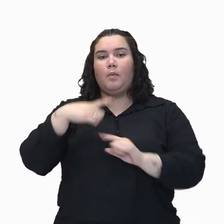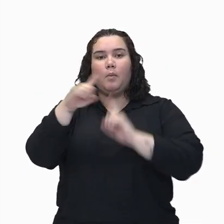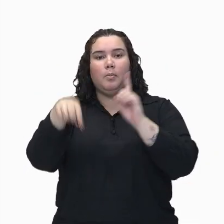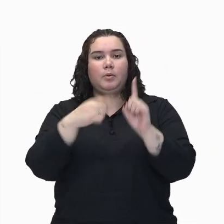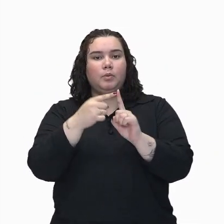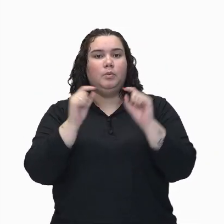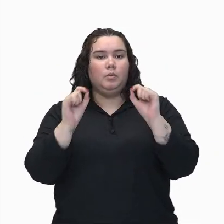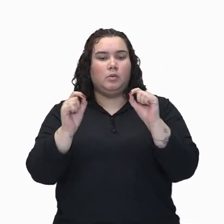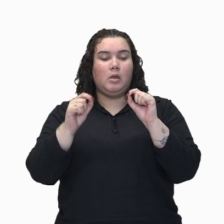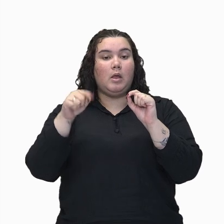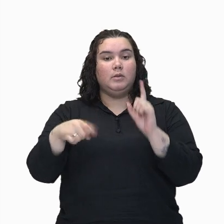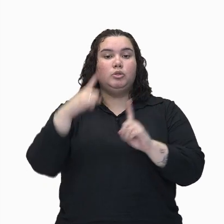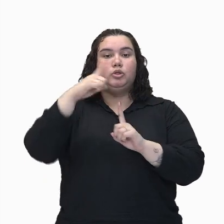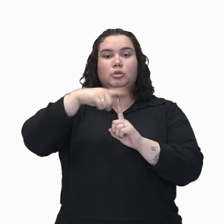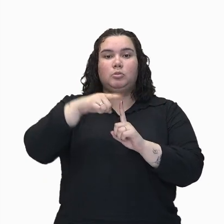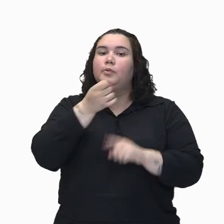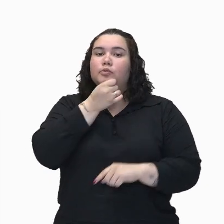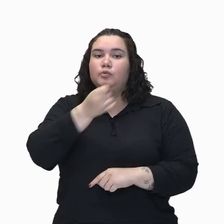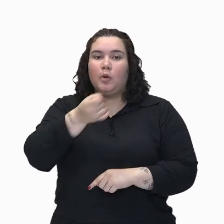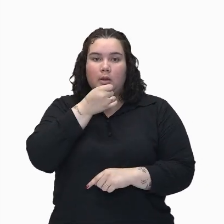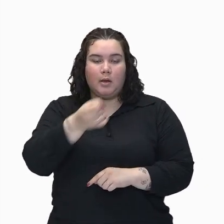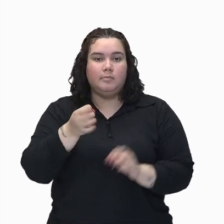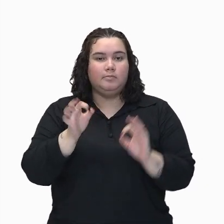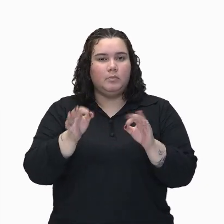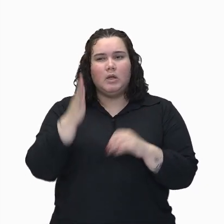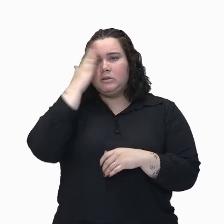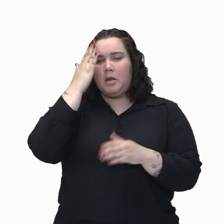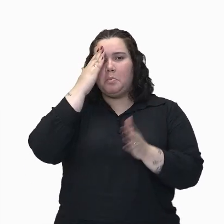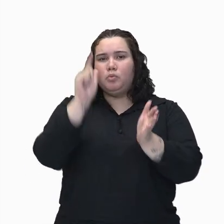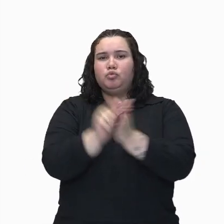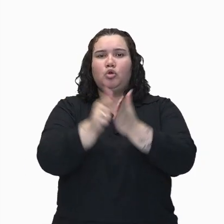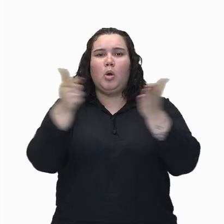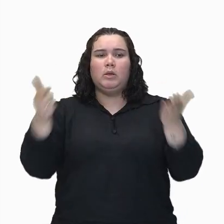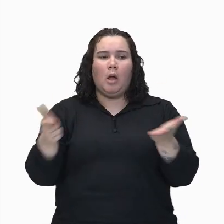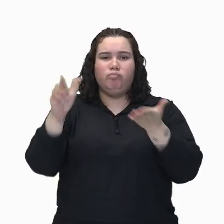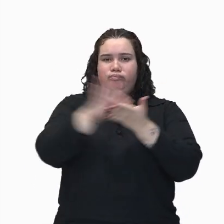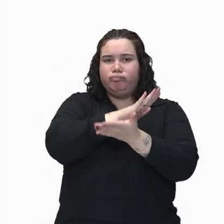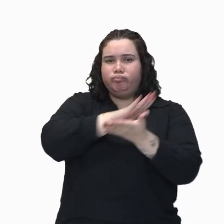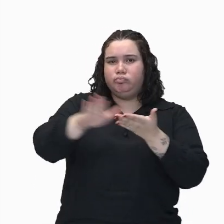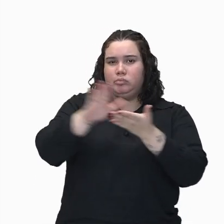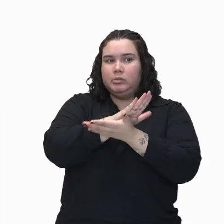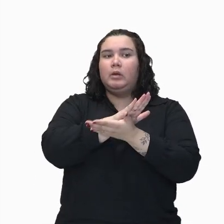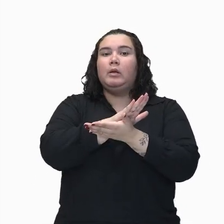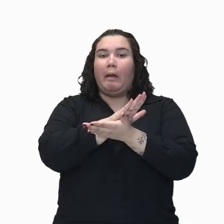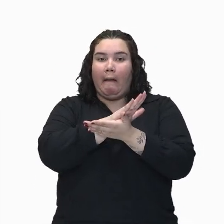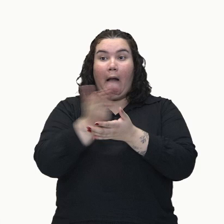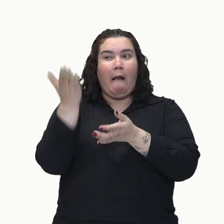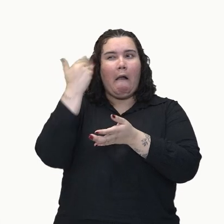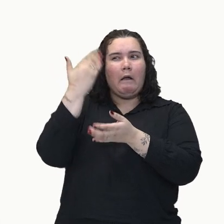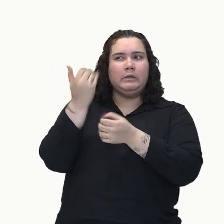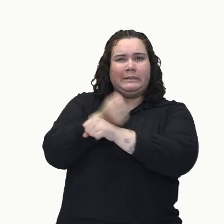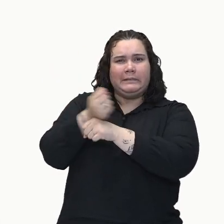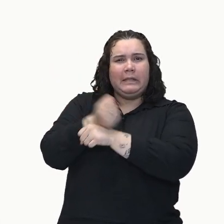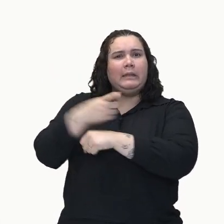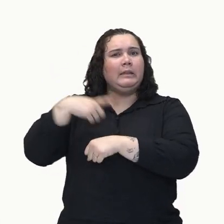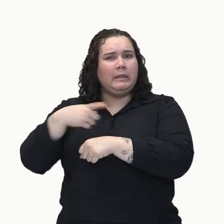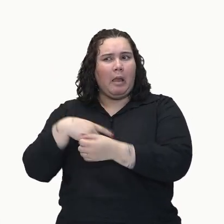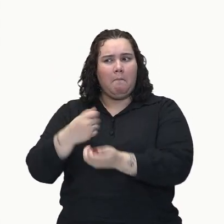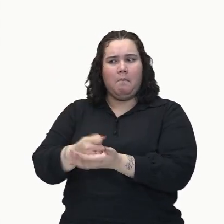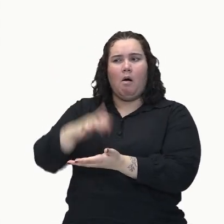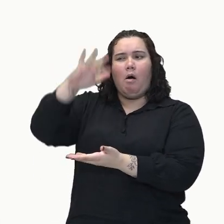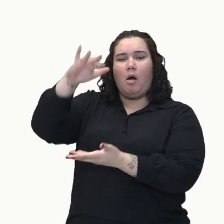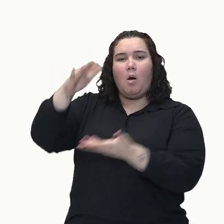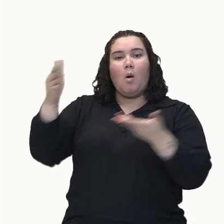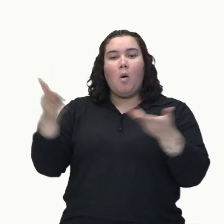desse gênero textual jornalístico. A gente sabe que os jornais impressos eles estão cada vez mais raros, é difícil encontrar, até as bancas